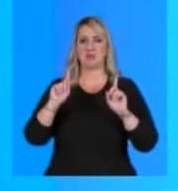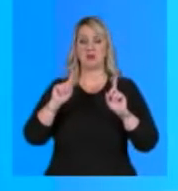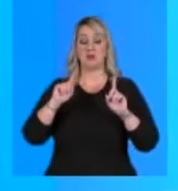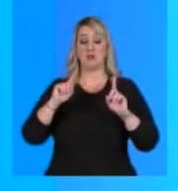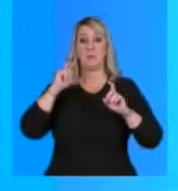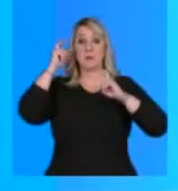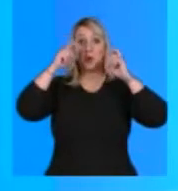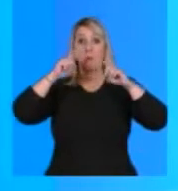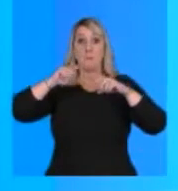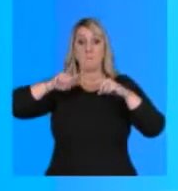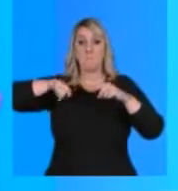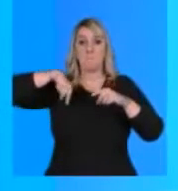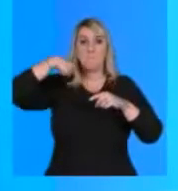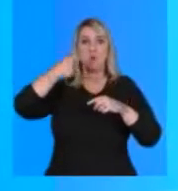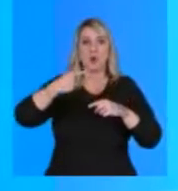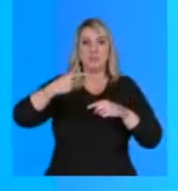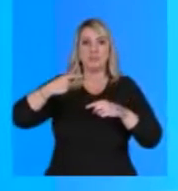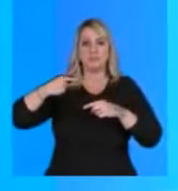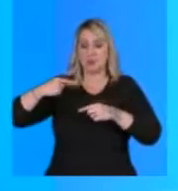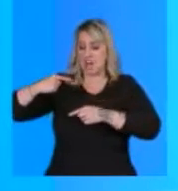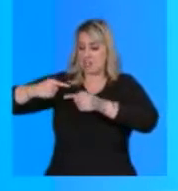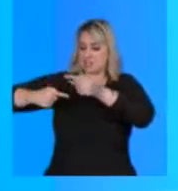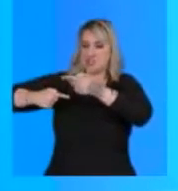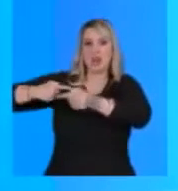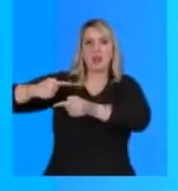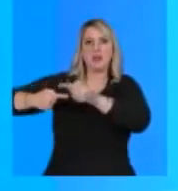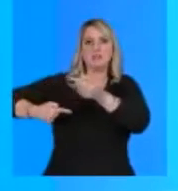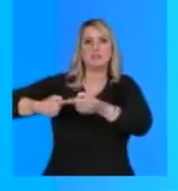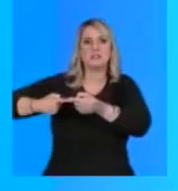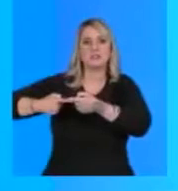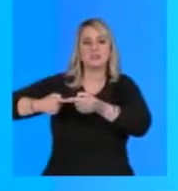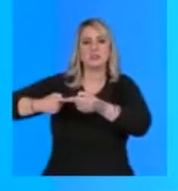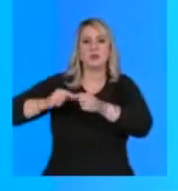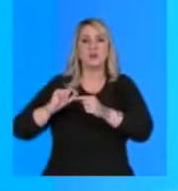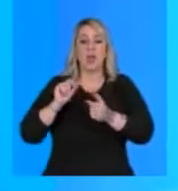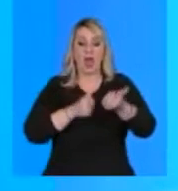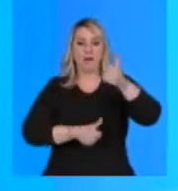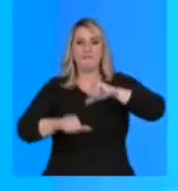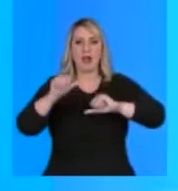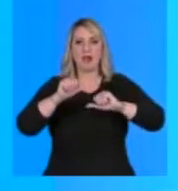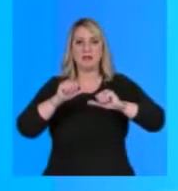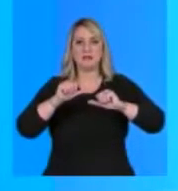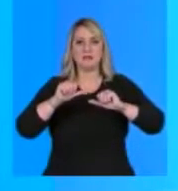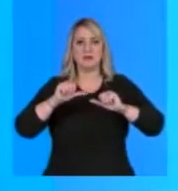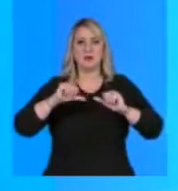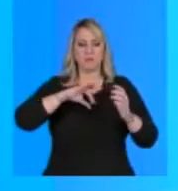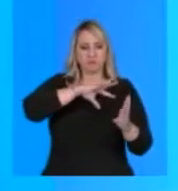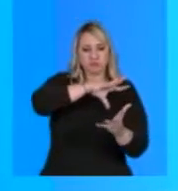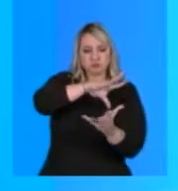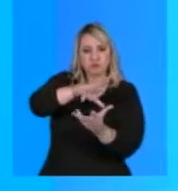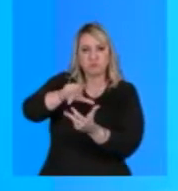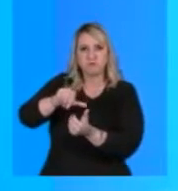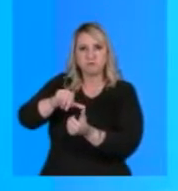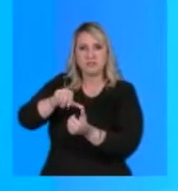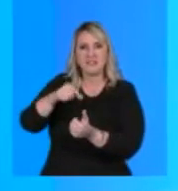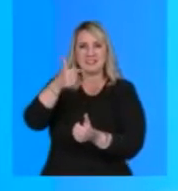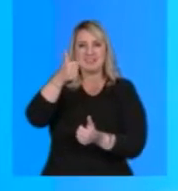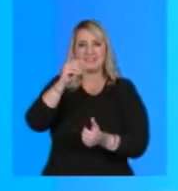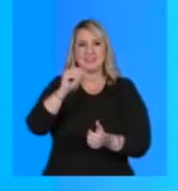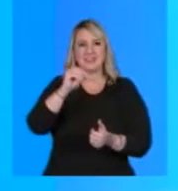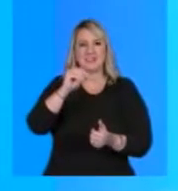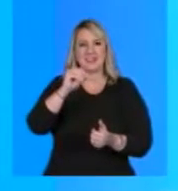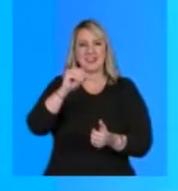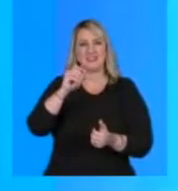geração o índice pisa que é uma avaliação internacional é feita com 5 70 países